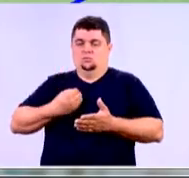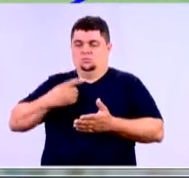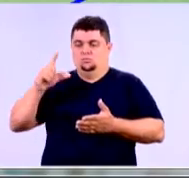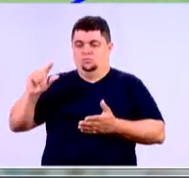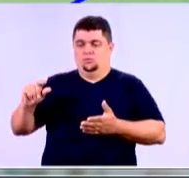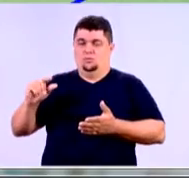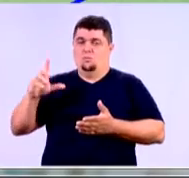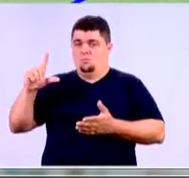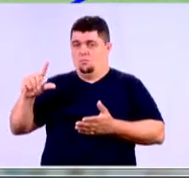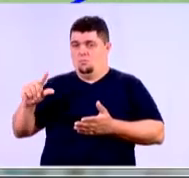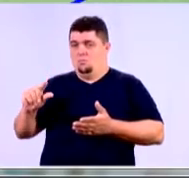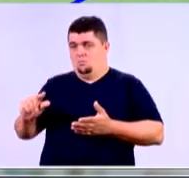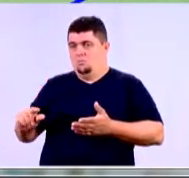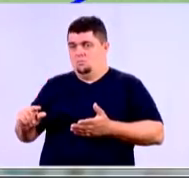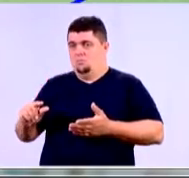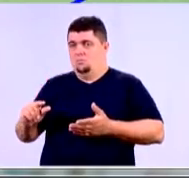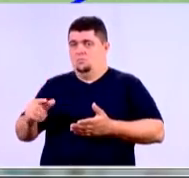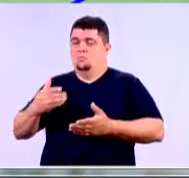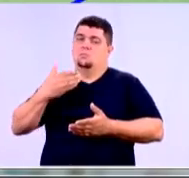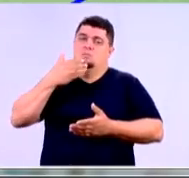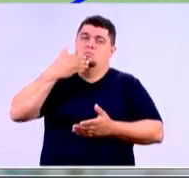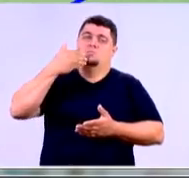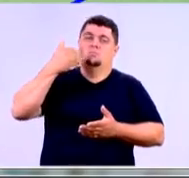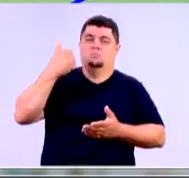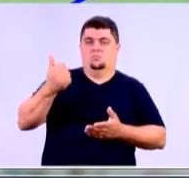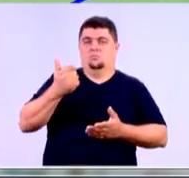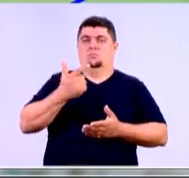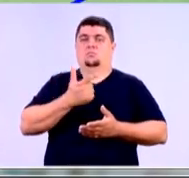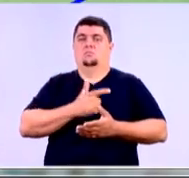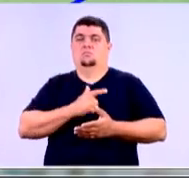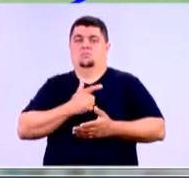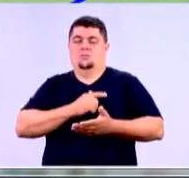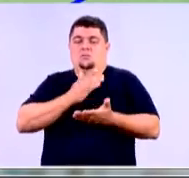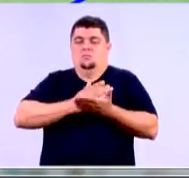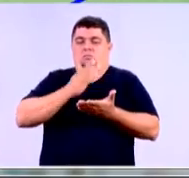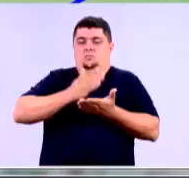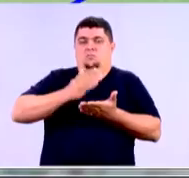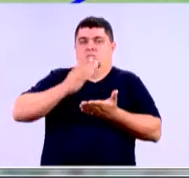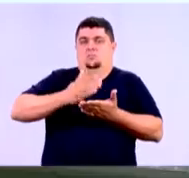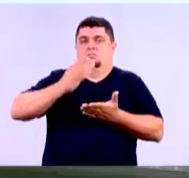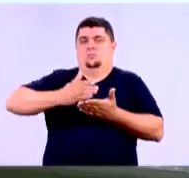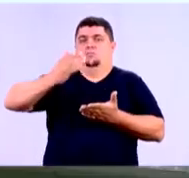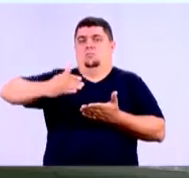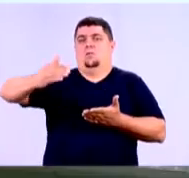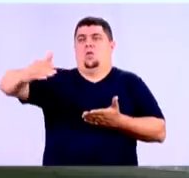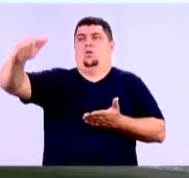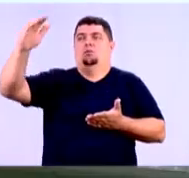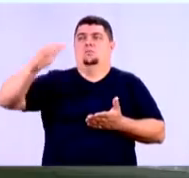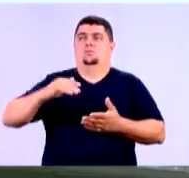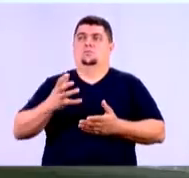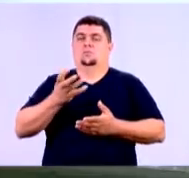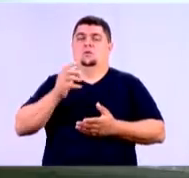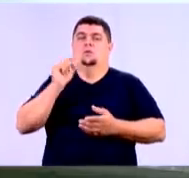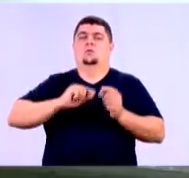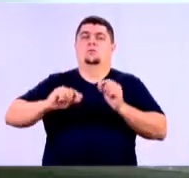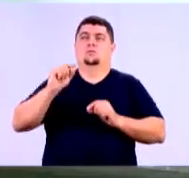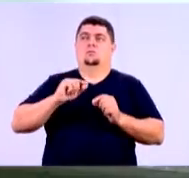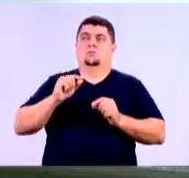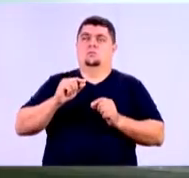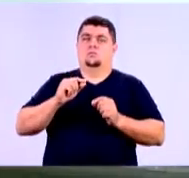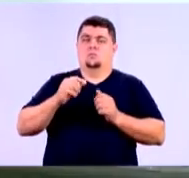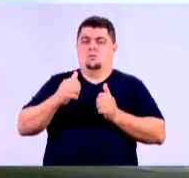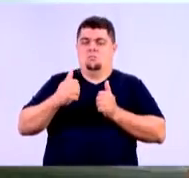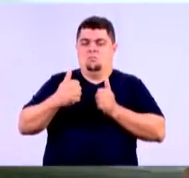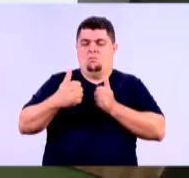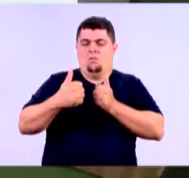quanto menor for o meu indicador, mais de longo prazo é minha dívida. Então, o que eu desejo é um indicador próximo